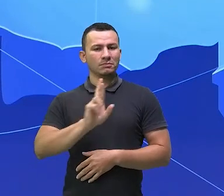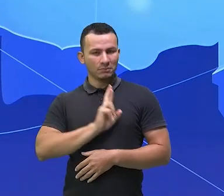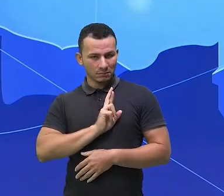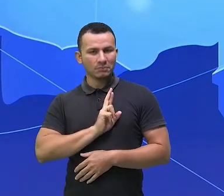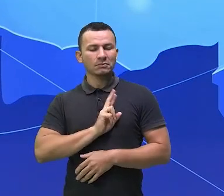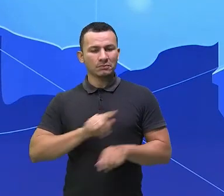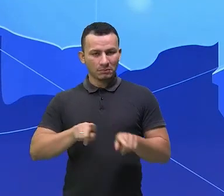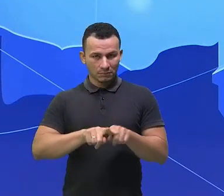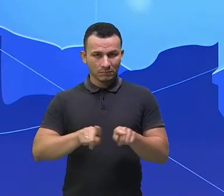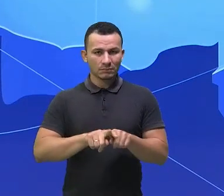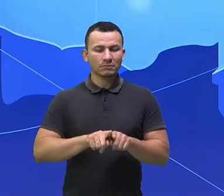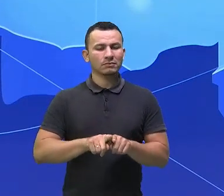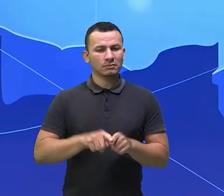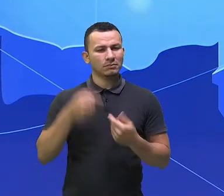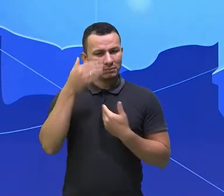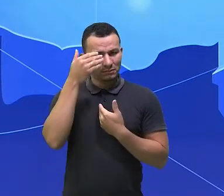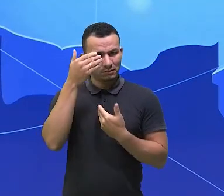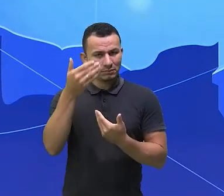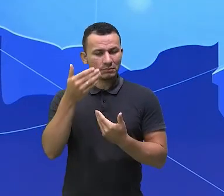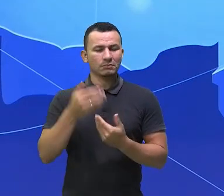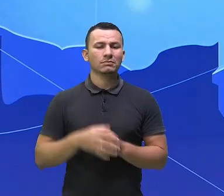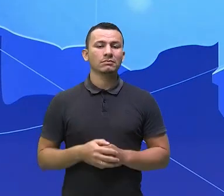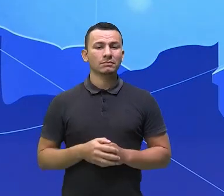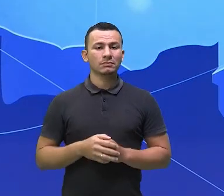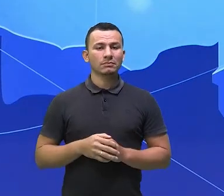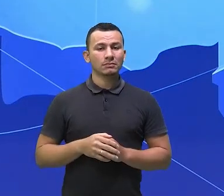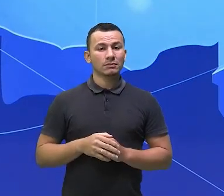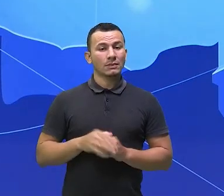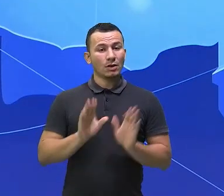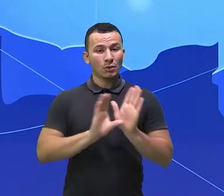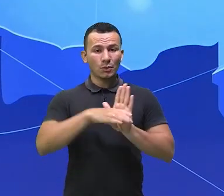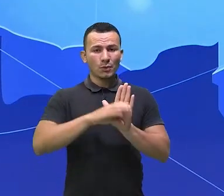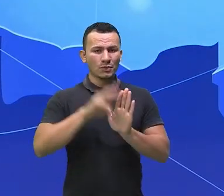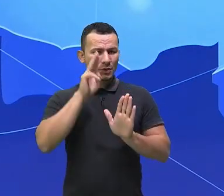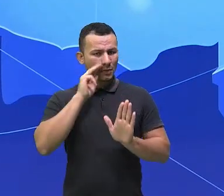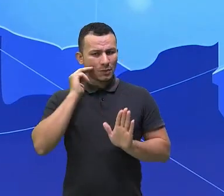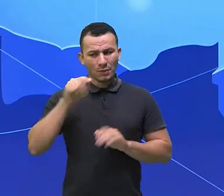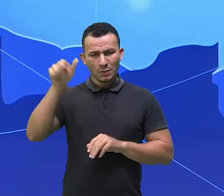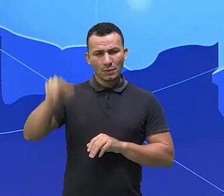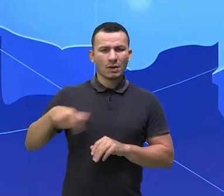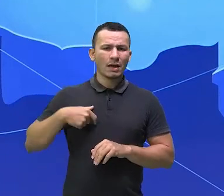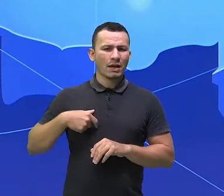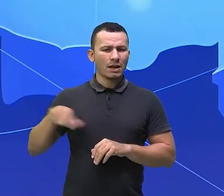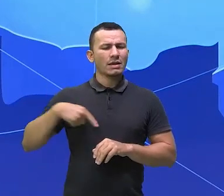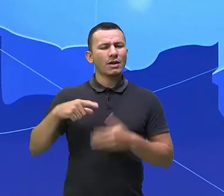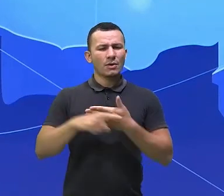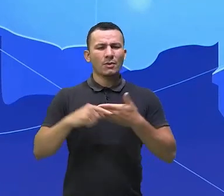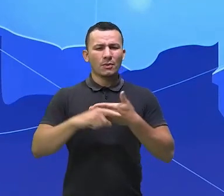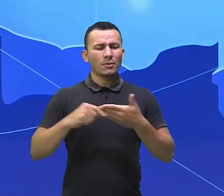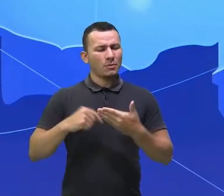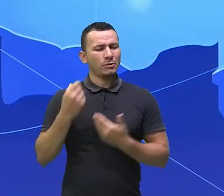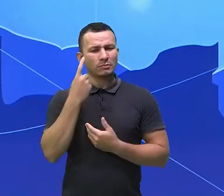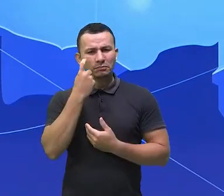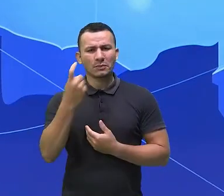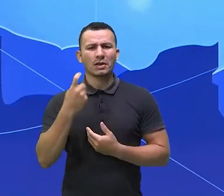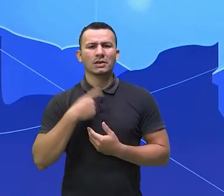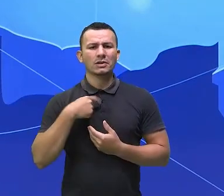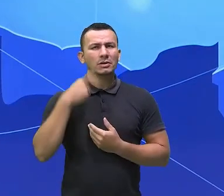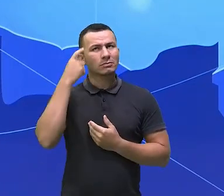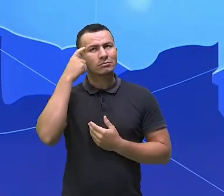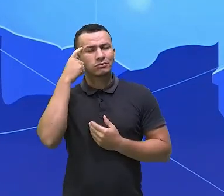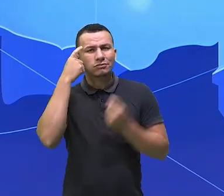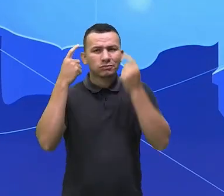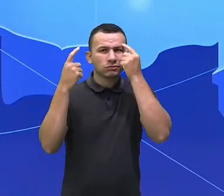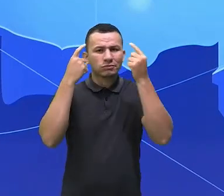classes sociais. Muito bem, Kennedy, é um conceito de Karl Marx. Karl Marx é sempre um autor interessante, que mexe com nossos